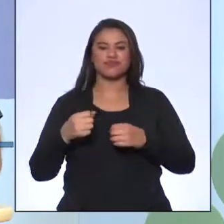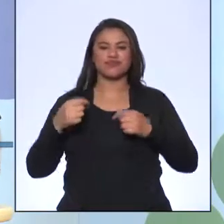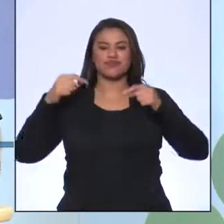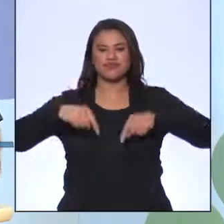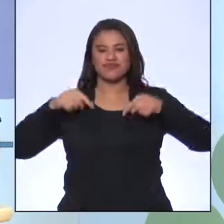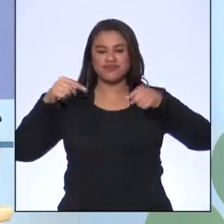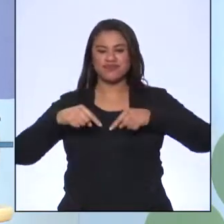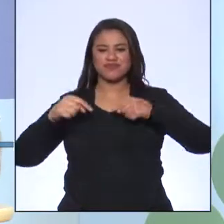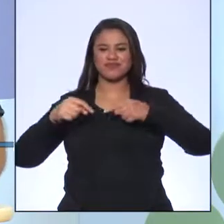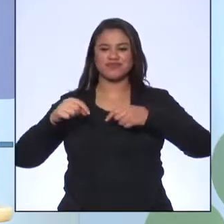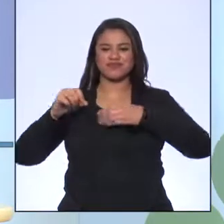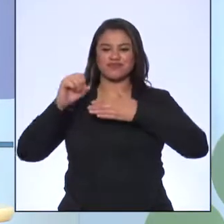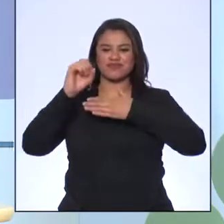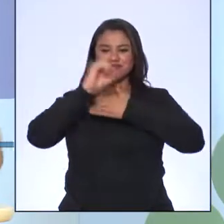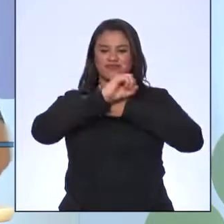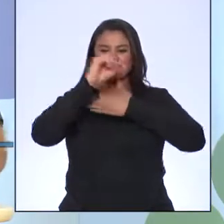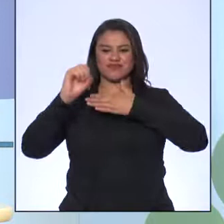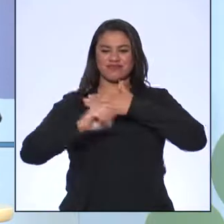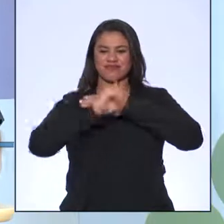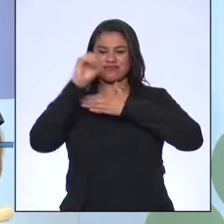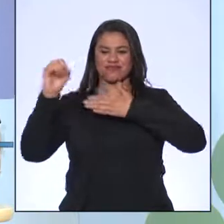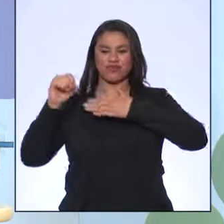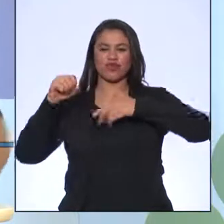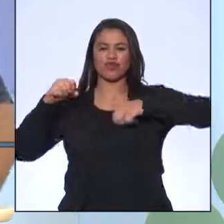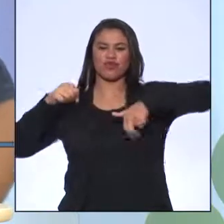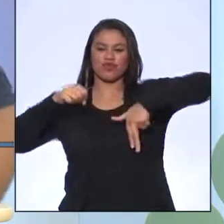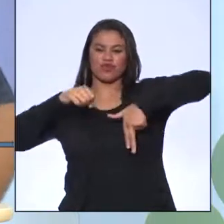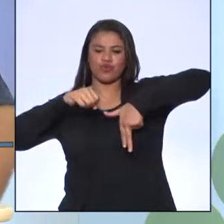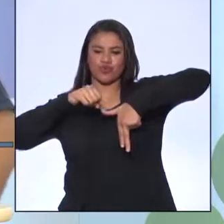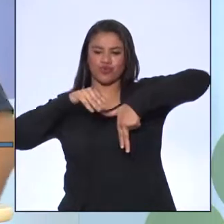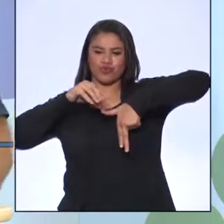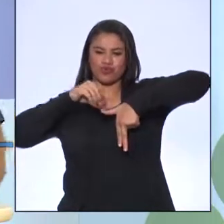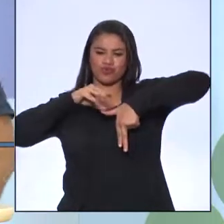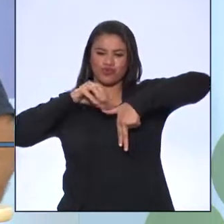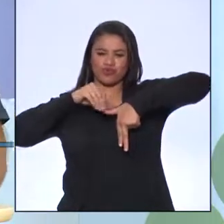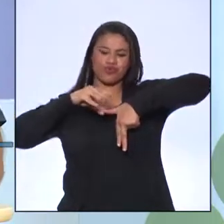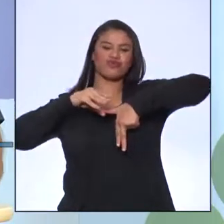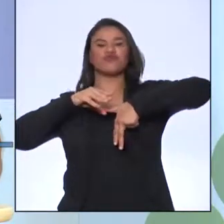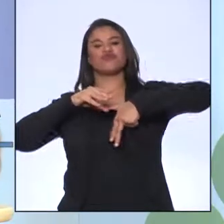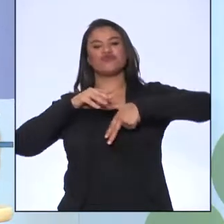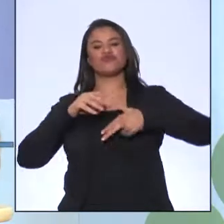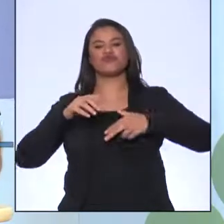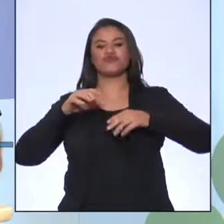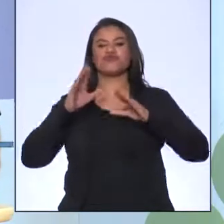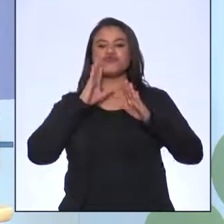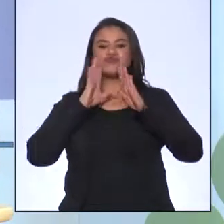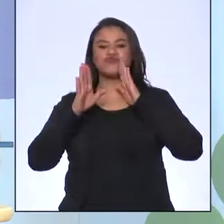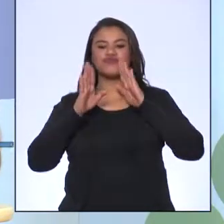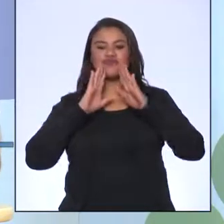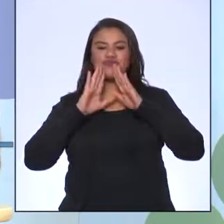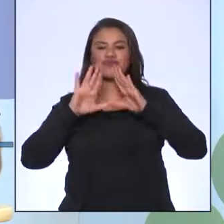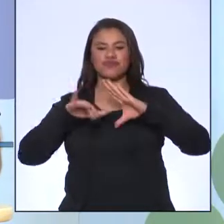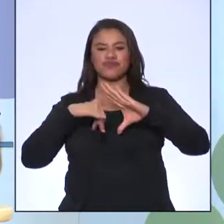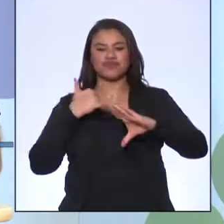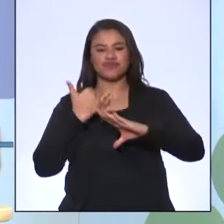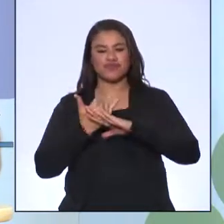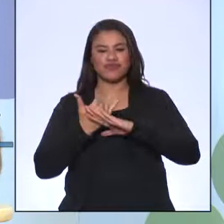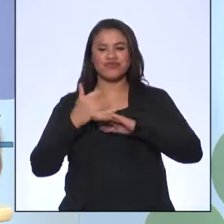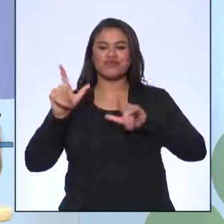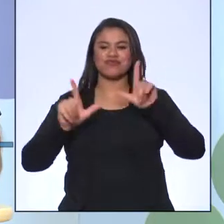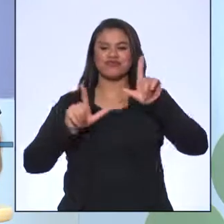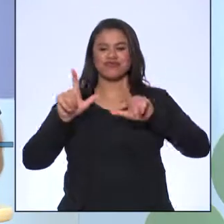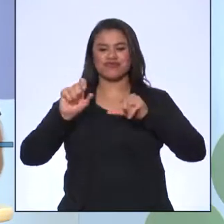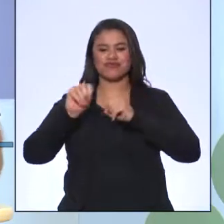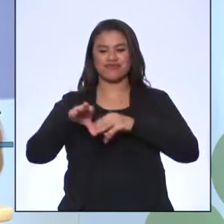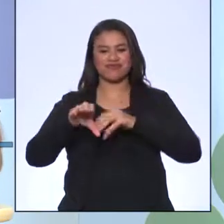no Centro de Mídias, na TV Cultura, no Facebook, no YouTube, na TV Educação. É um prazer imenso estar mais uma vez aqui com